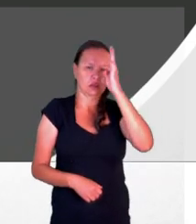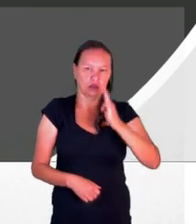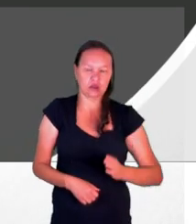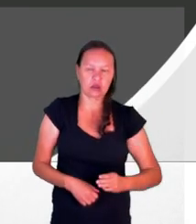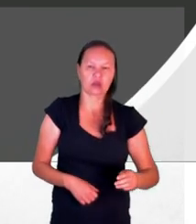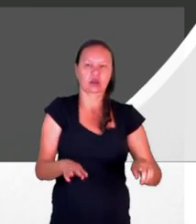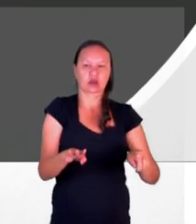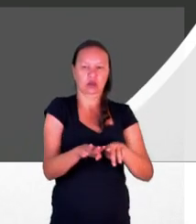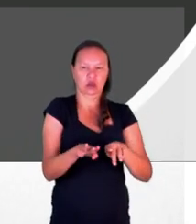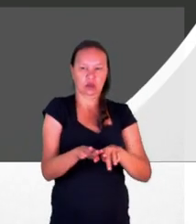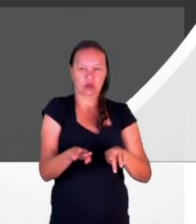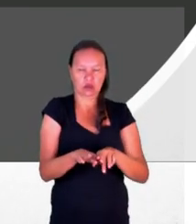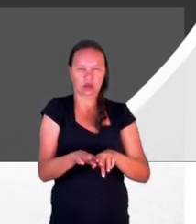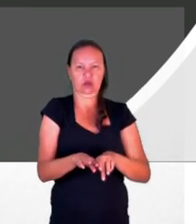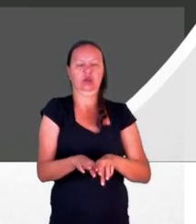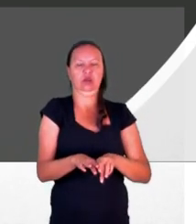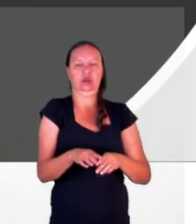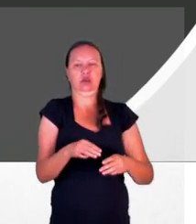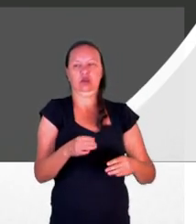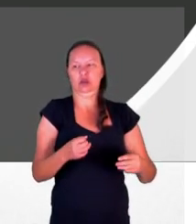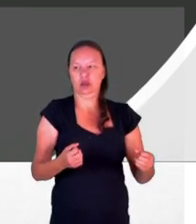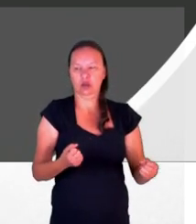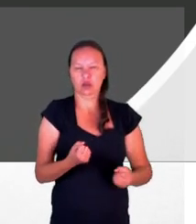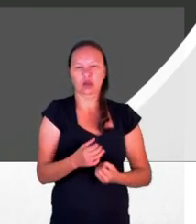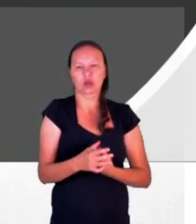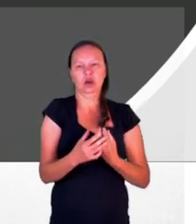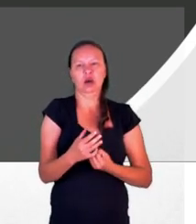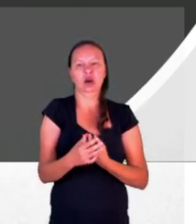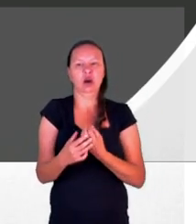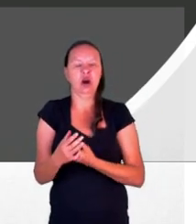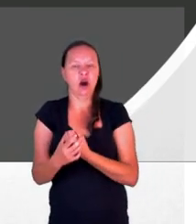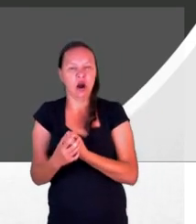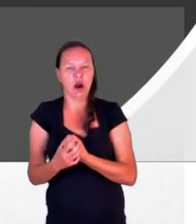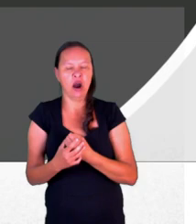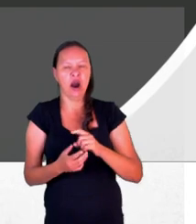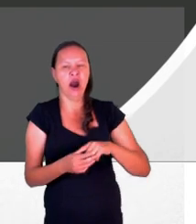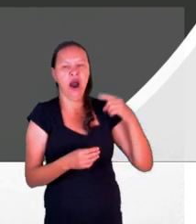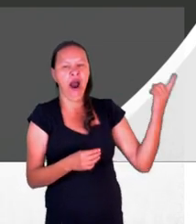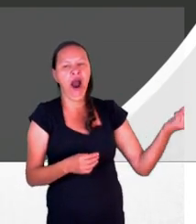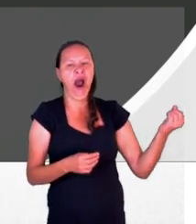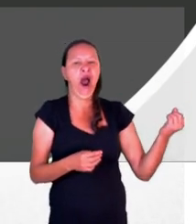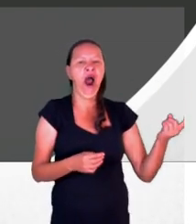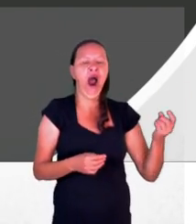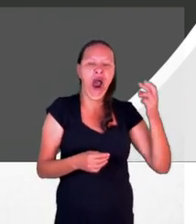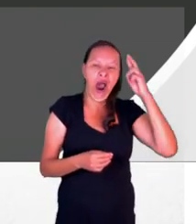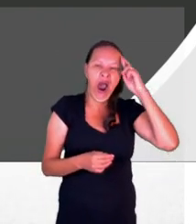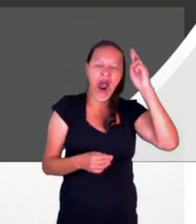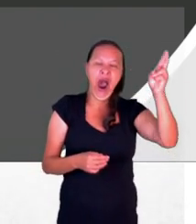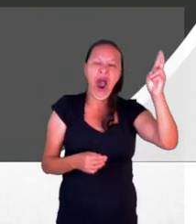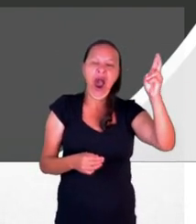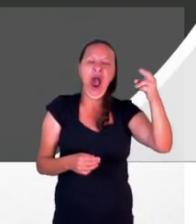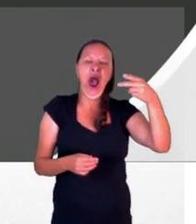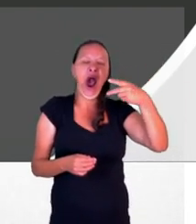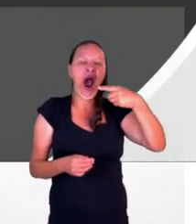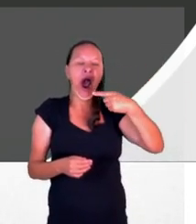também a obrigação de garantir e promover que tá lá também na orientação geral número